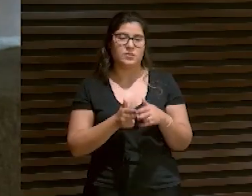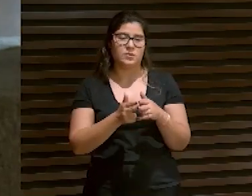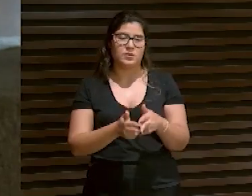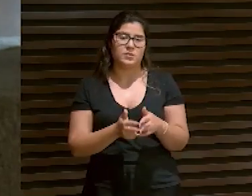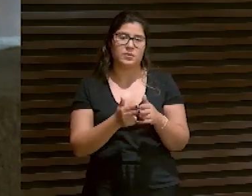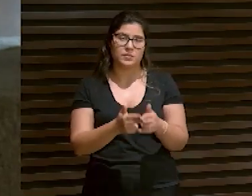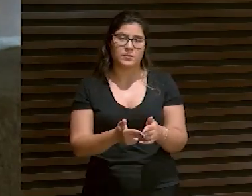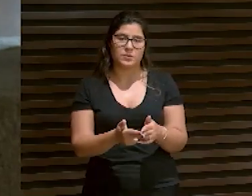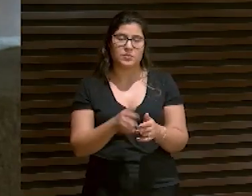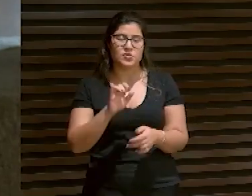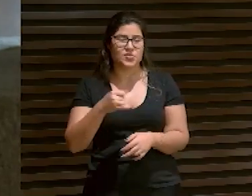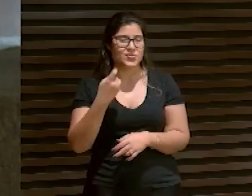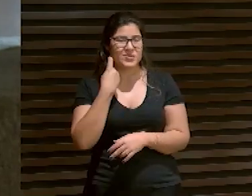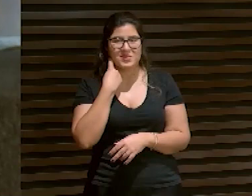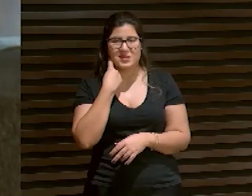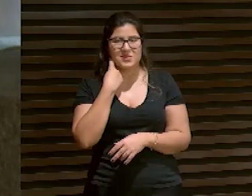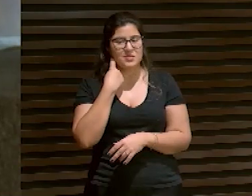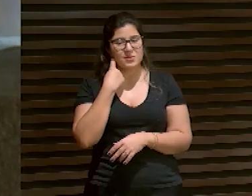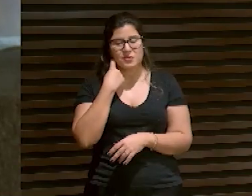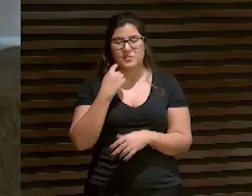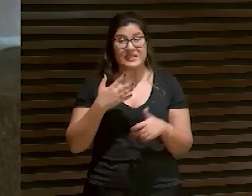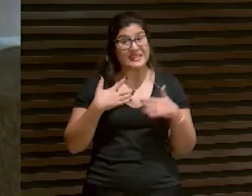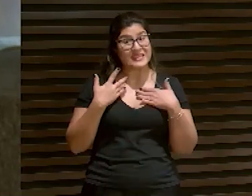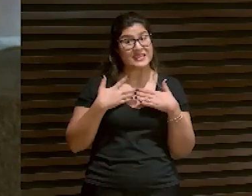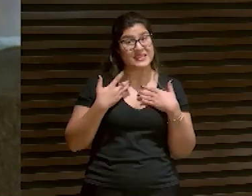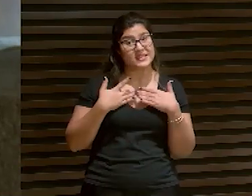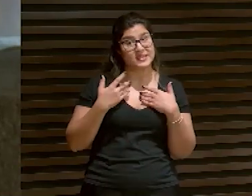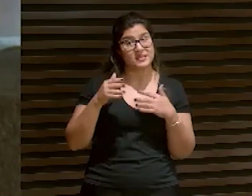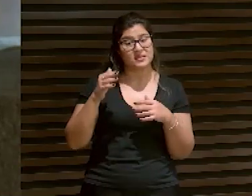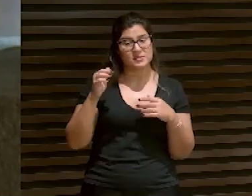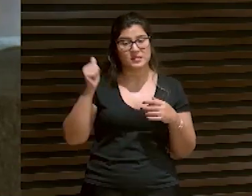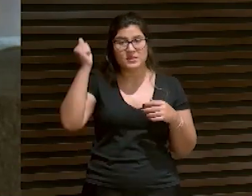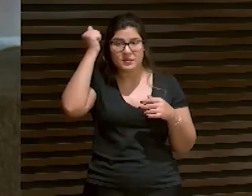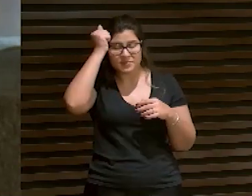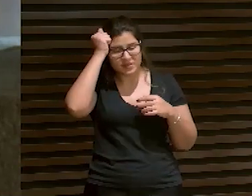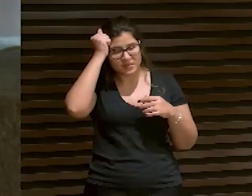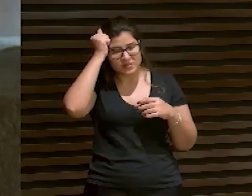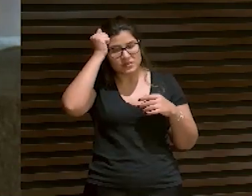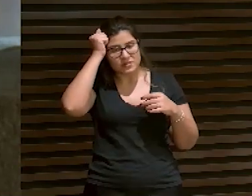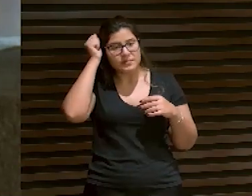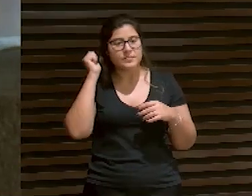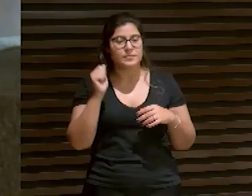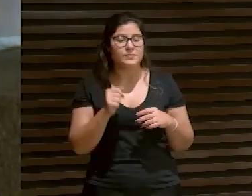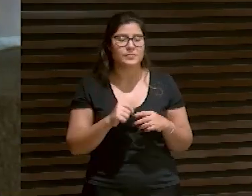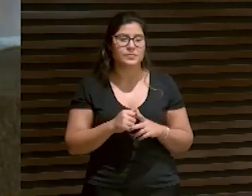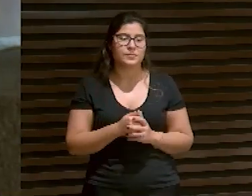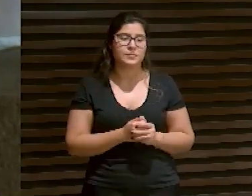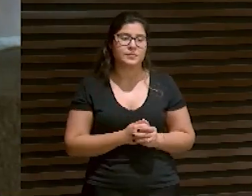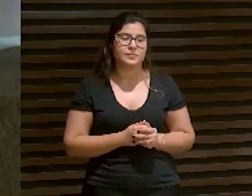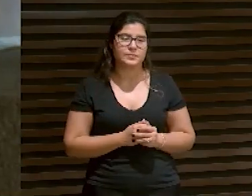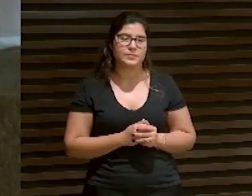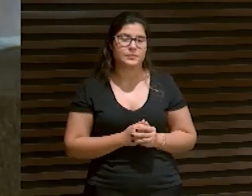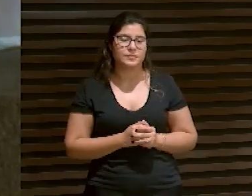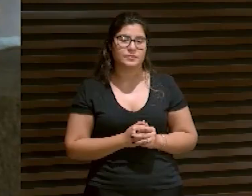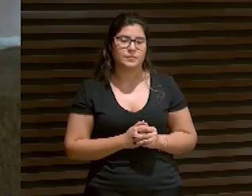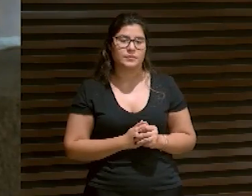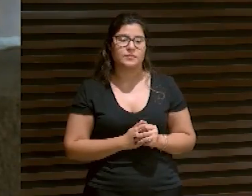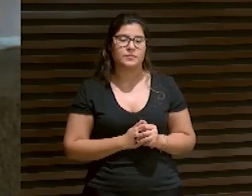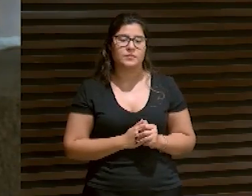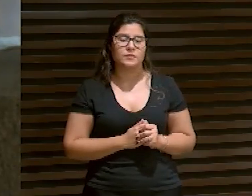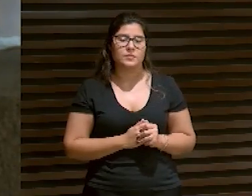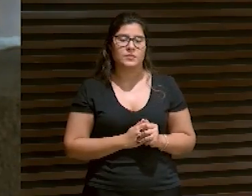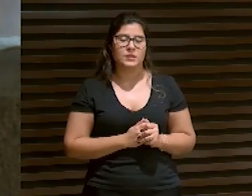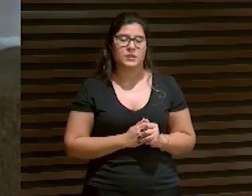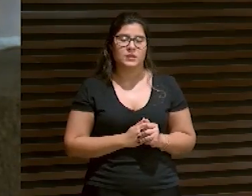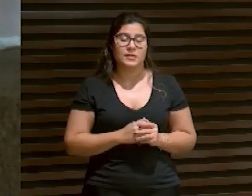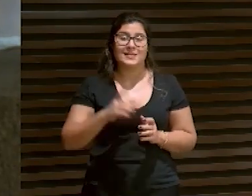deles. No capítulo 2, quando Deus faz com que aquele peixe vomite a Jonas naquela praia, e Deus dá